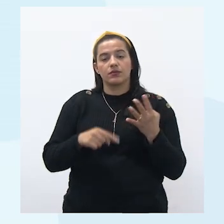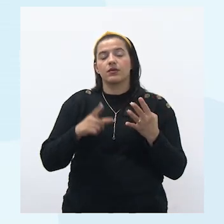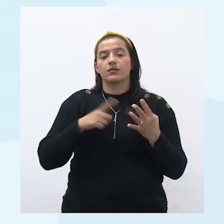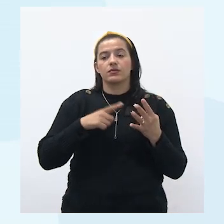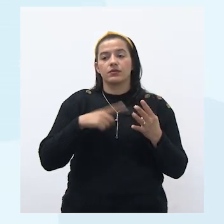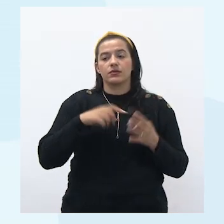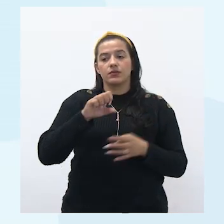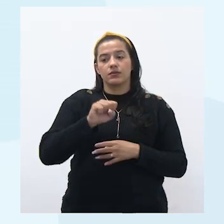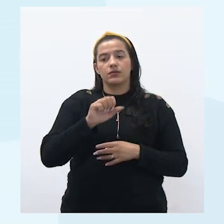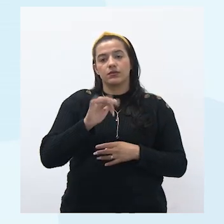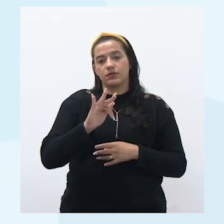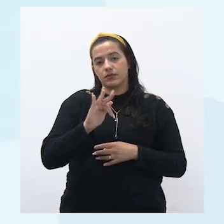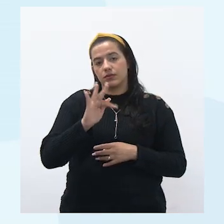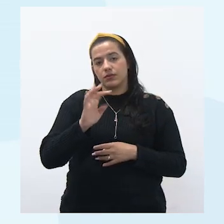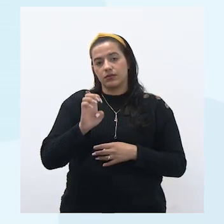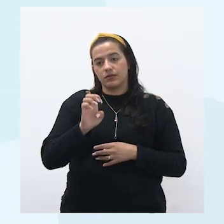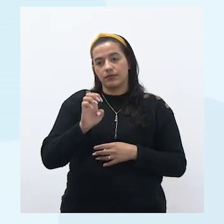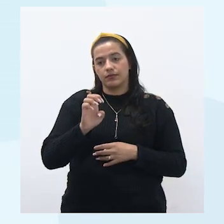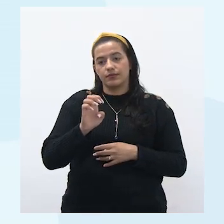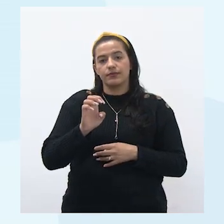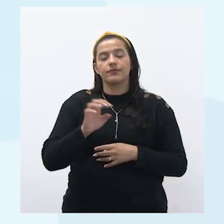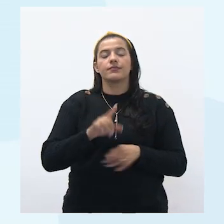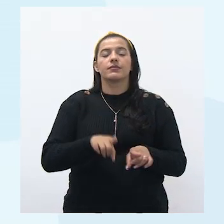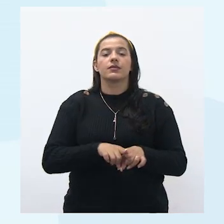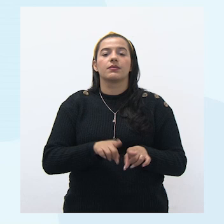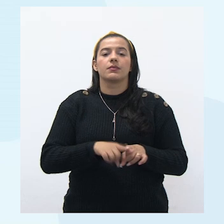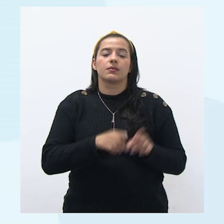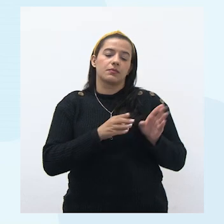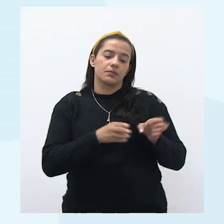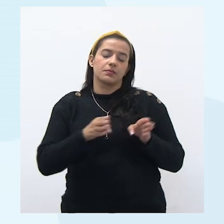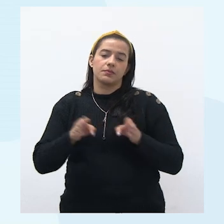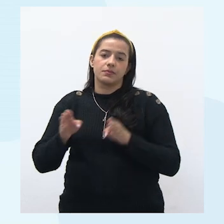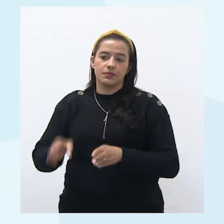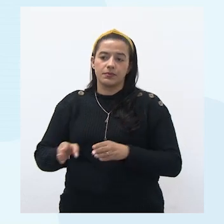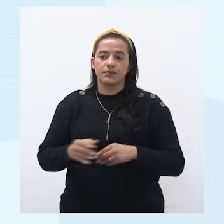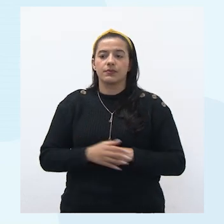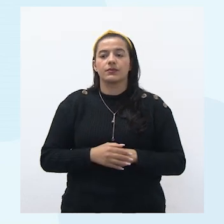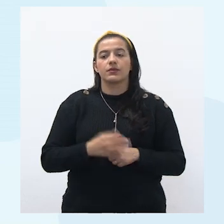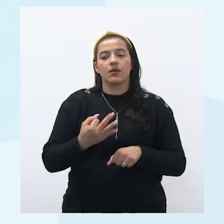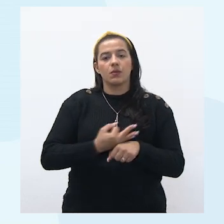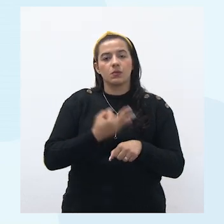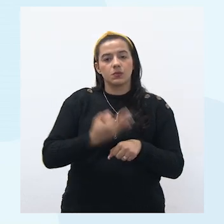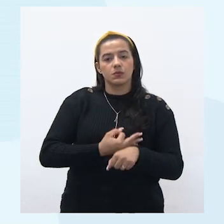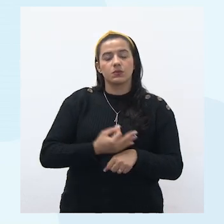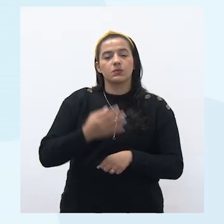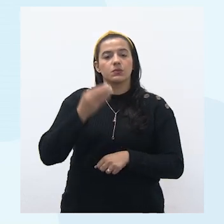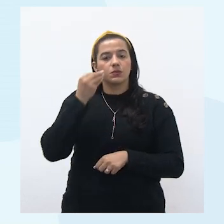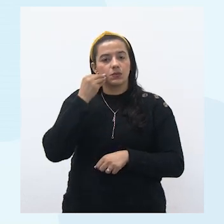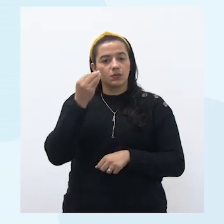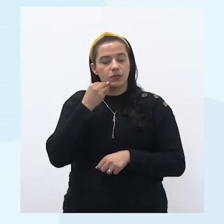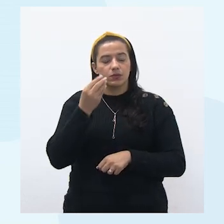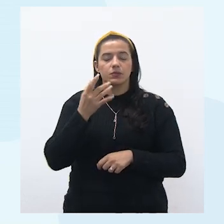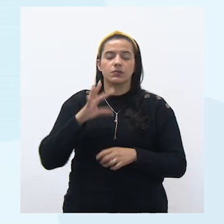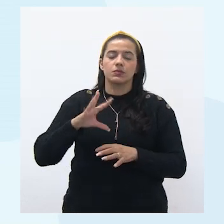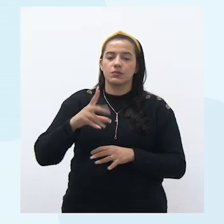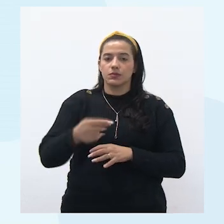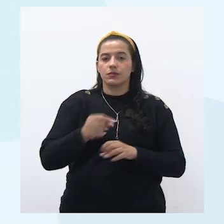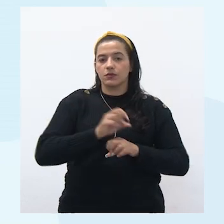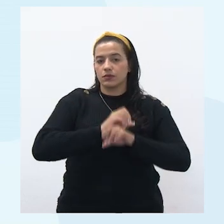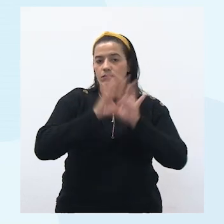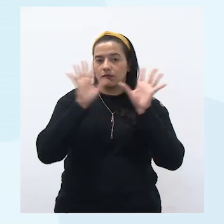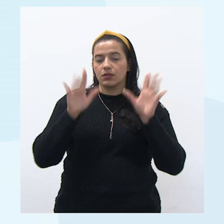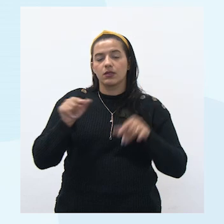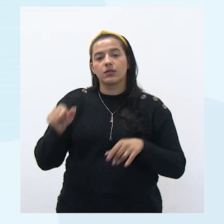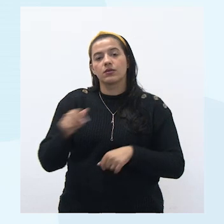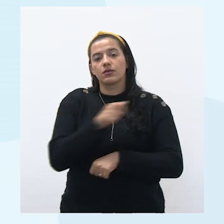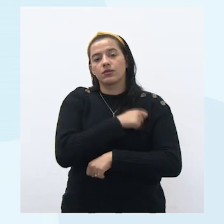gente garante que seja sequenciado, que seja ativo, que seja focado, que seja explícito, que o aluno tenha